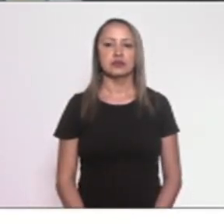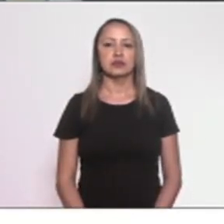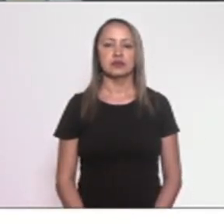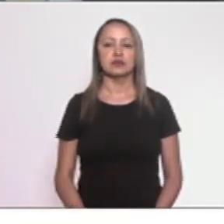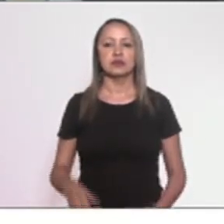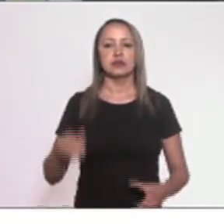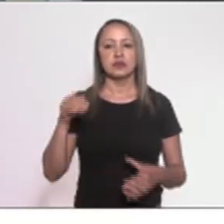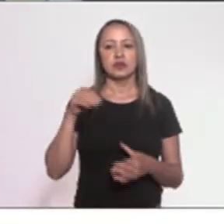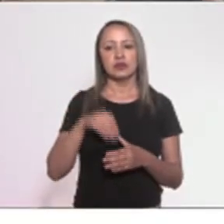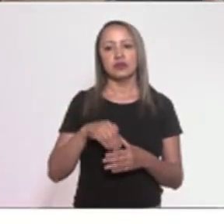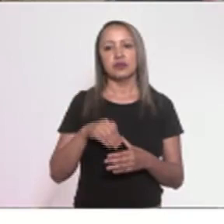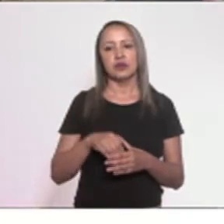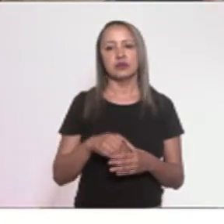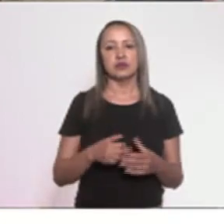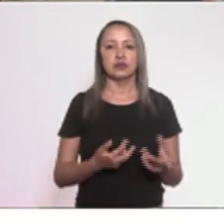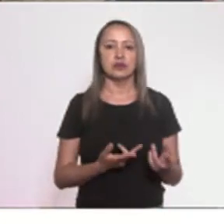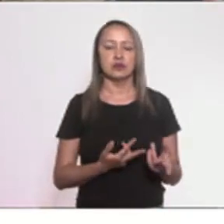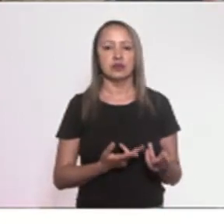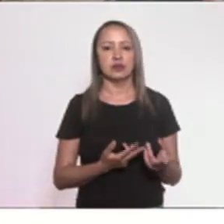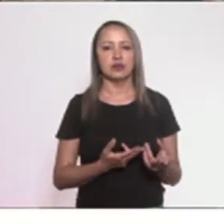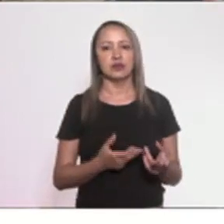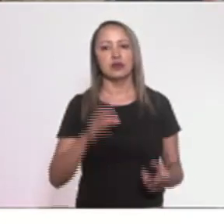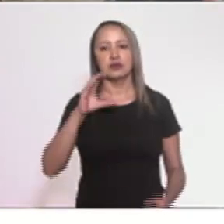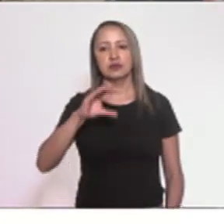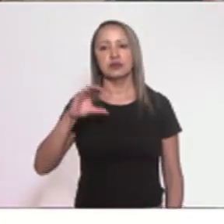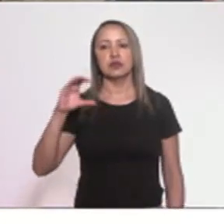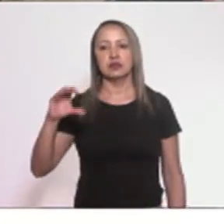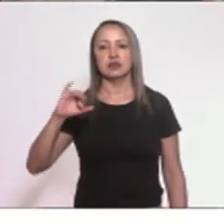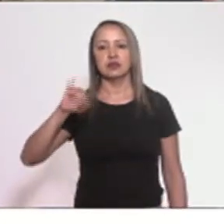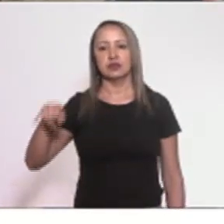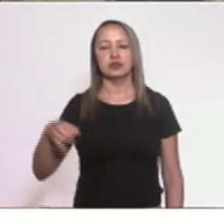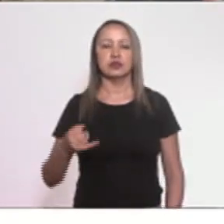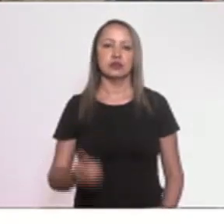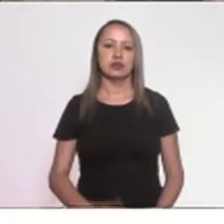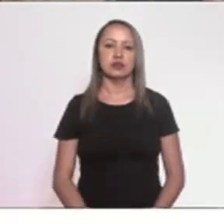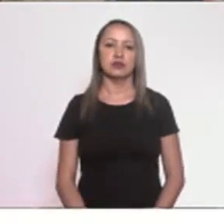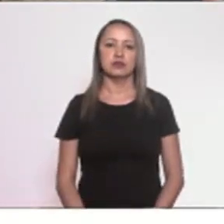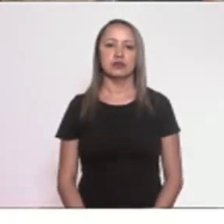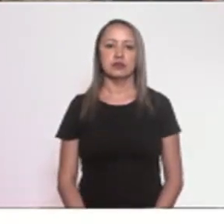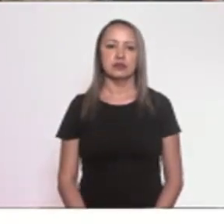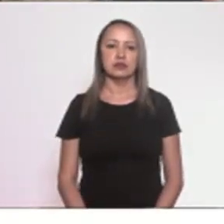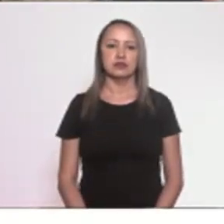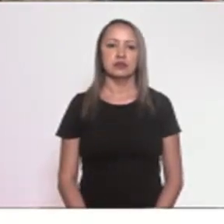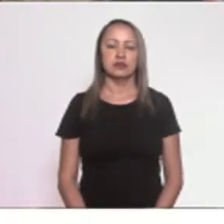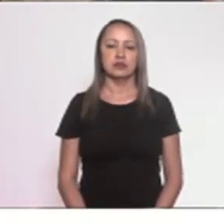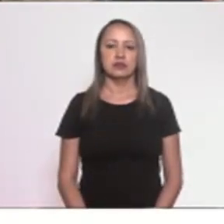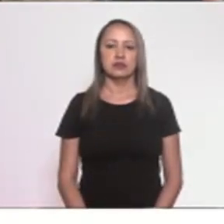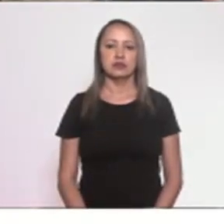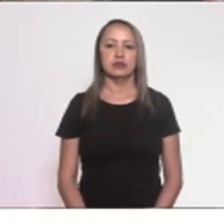Meu voto é o mesmo exarado na CCJ, senhor presidente. Acompanha substitutivo da CCJ. Com os pareceres